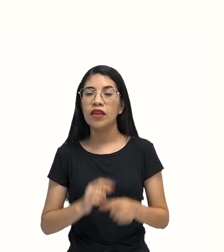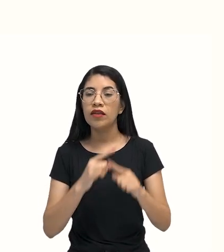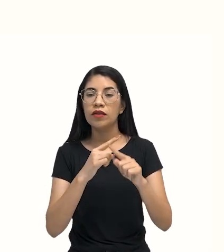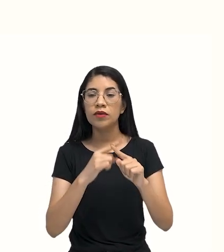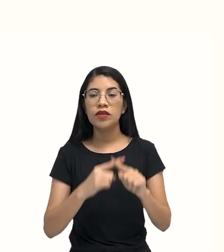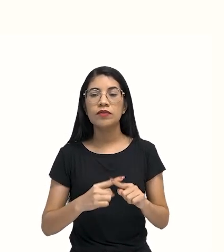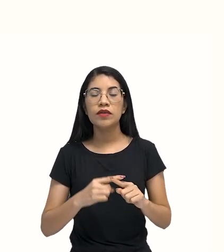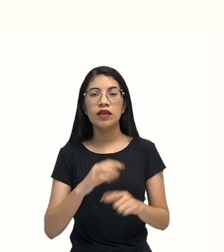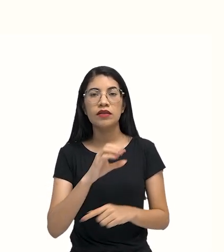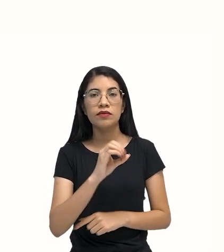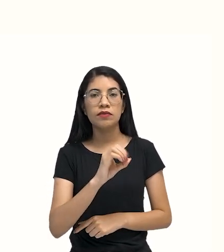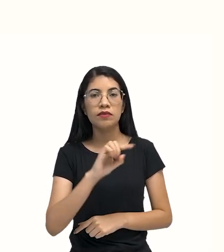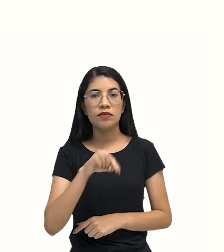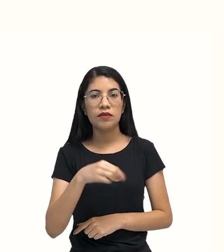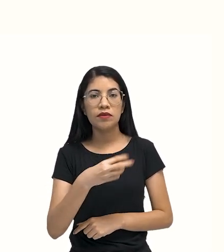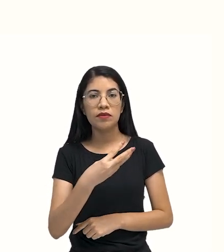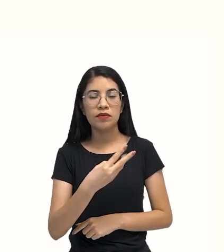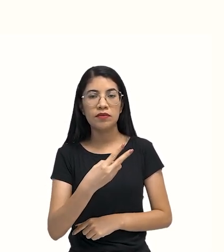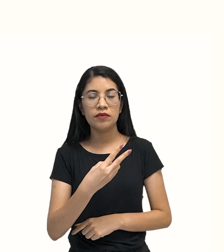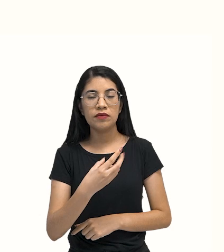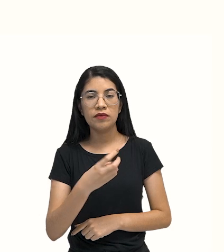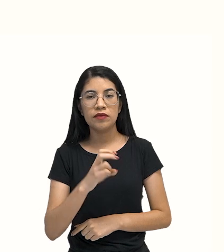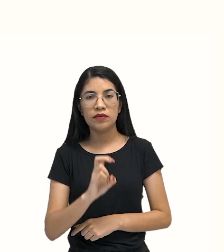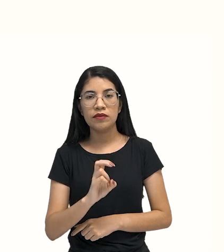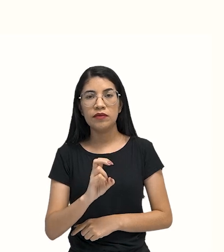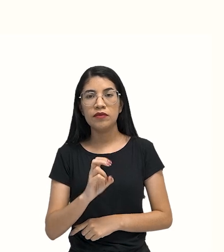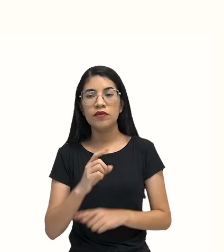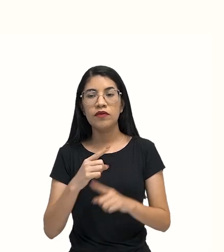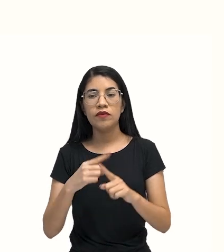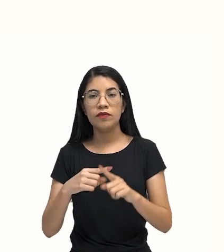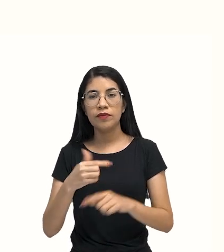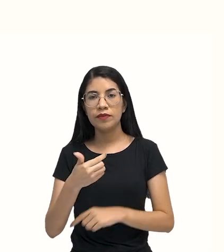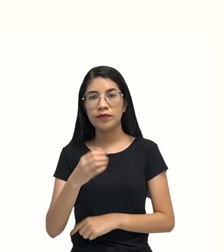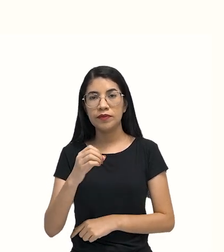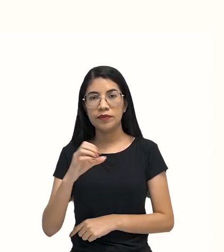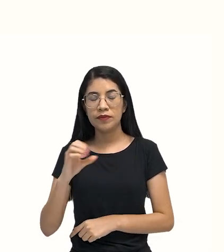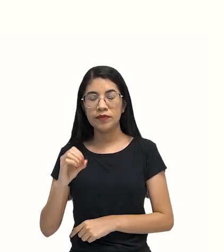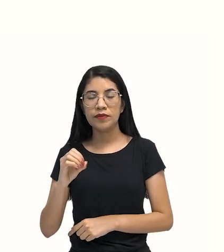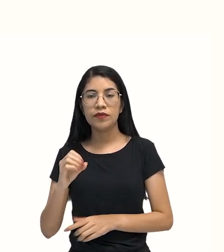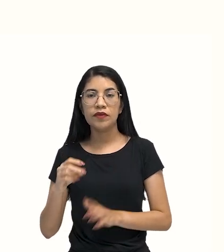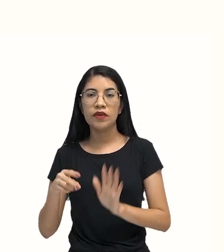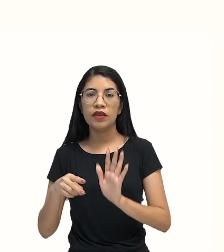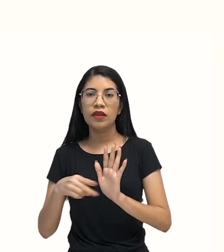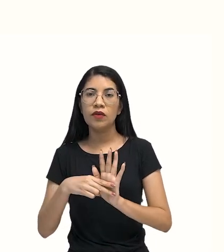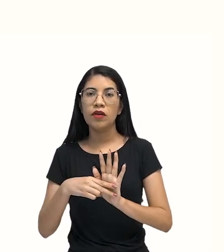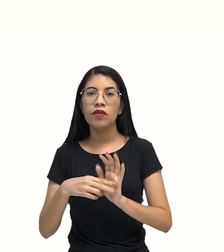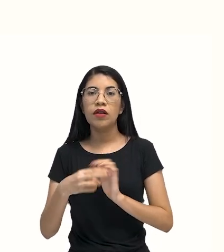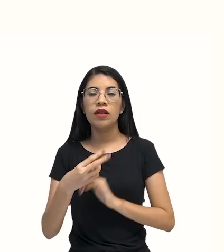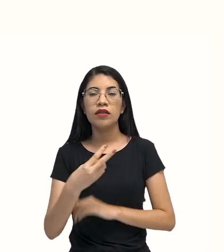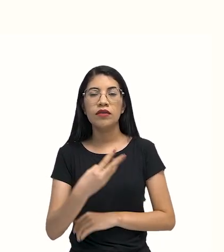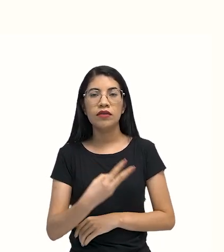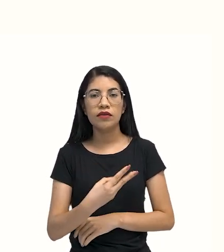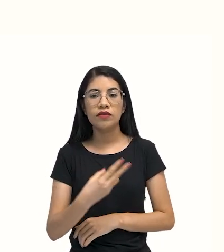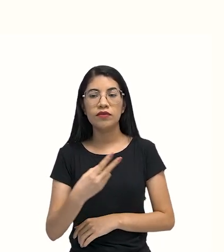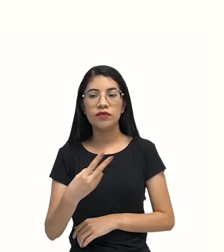multiplicando por 100%, tá? Eu vou obter